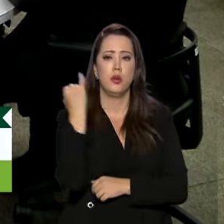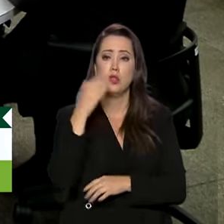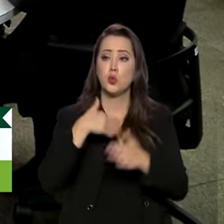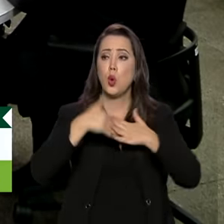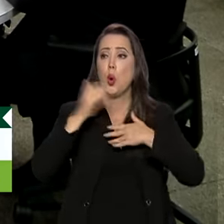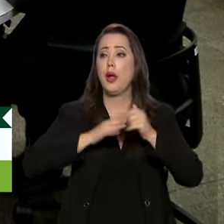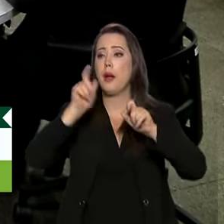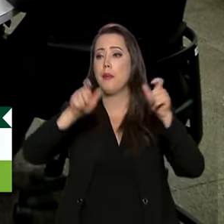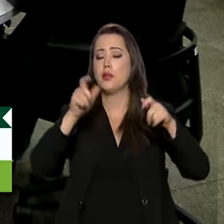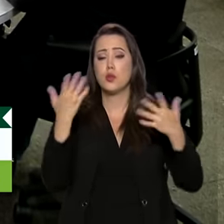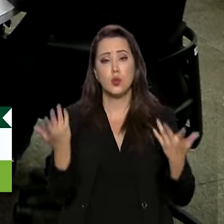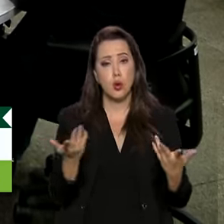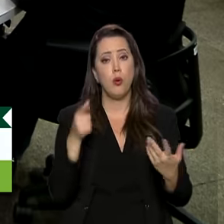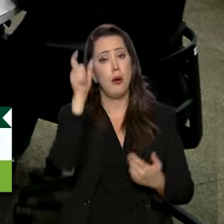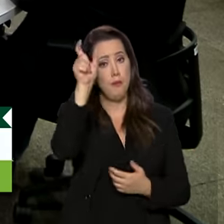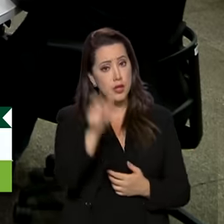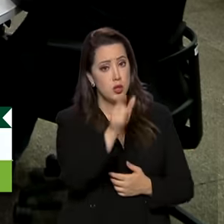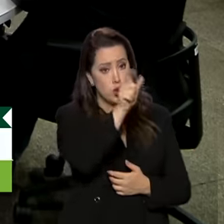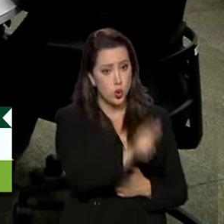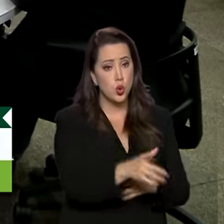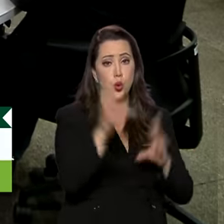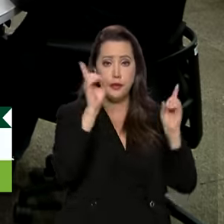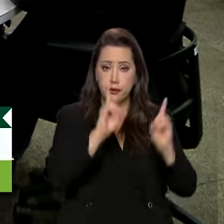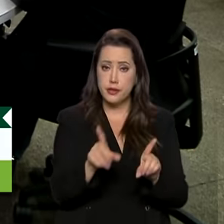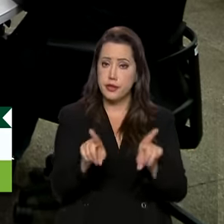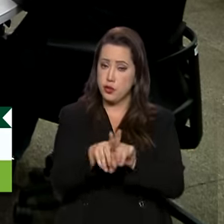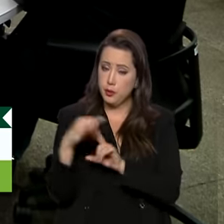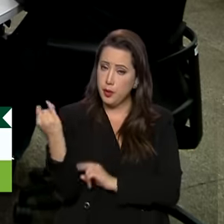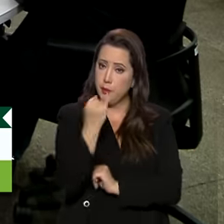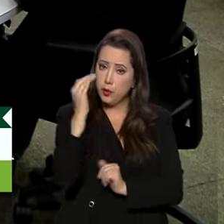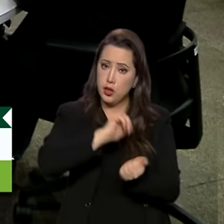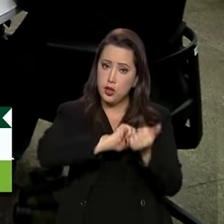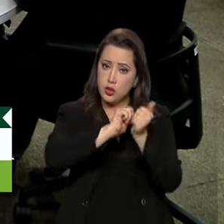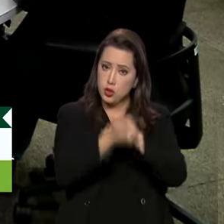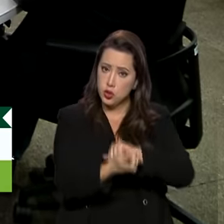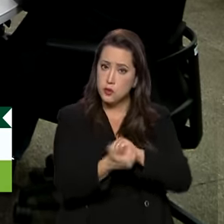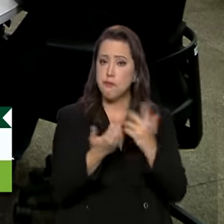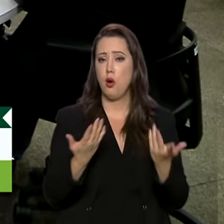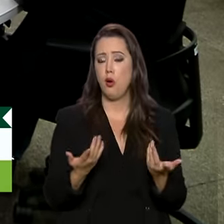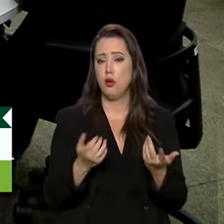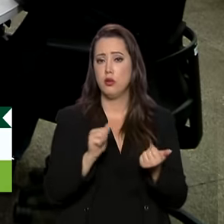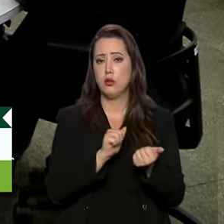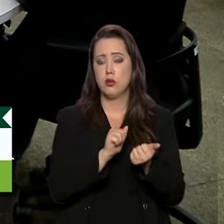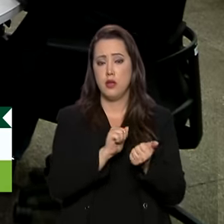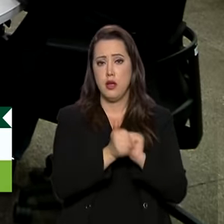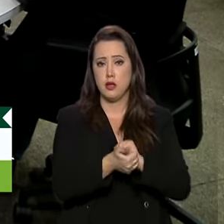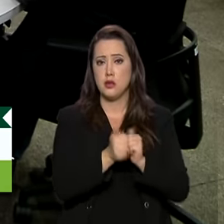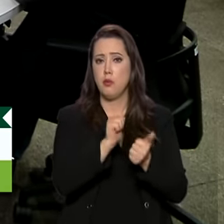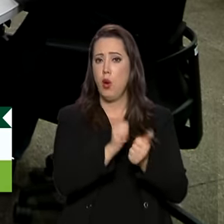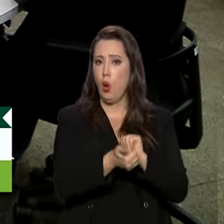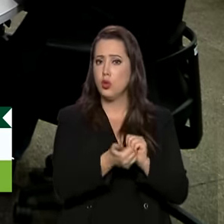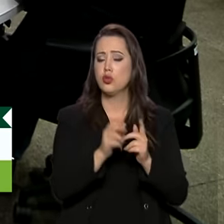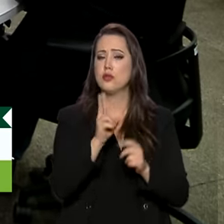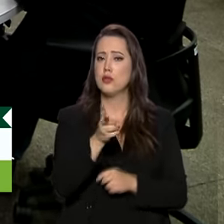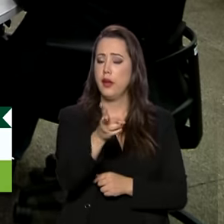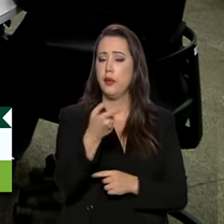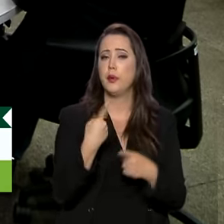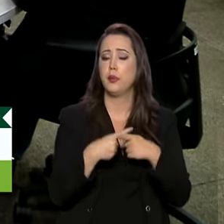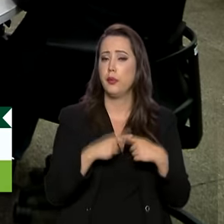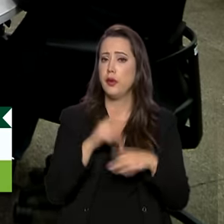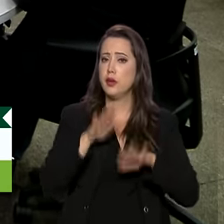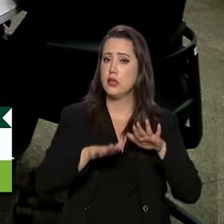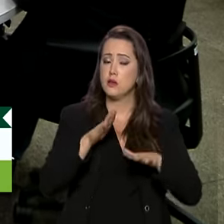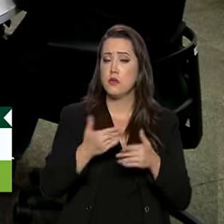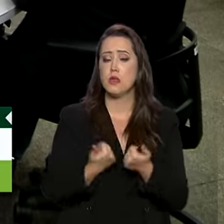né com a pessoa com deficiência deficiência visual a questão do Esporte vai auxiliar em